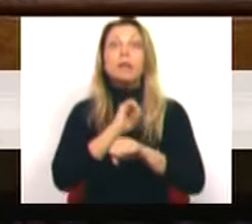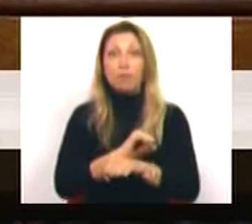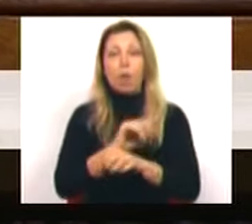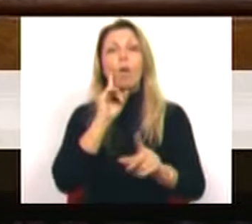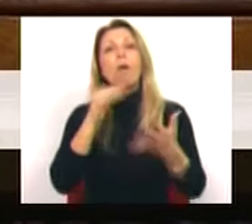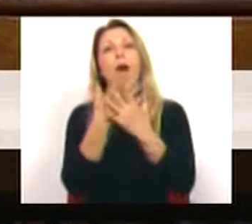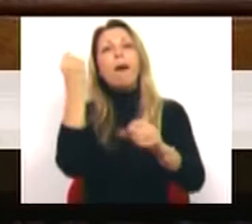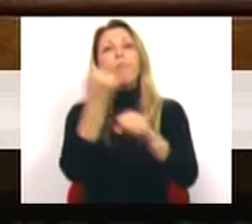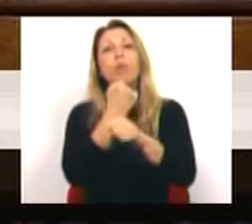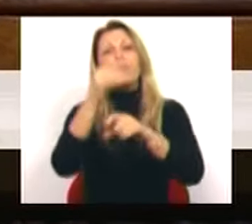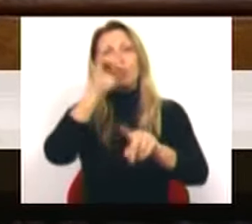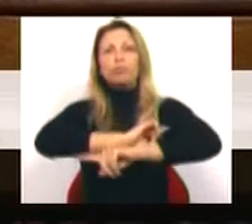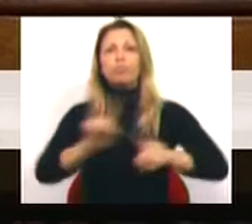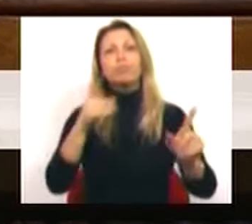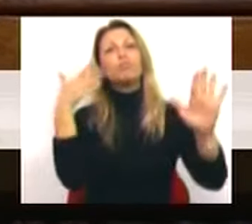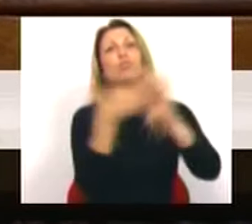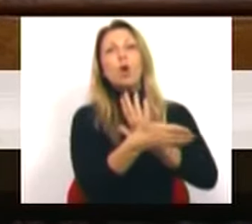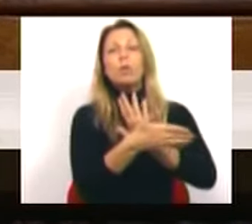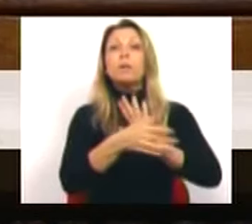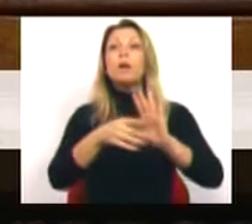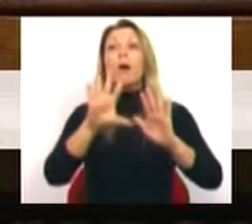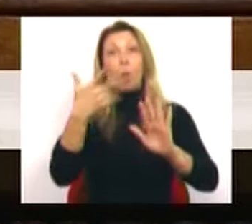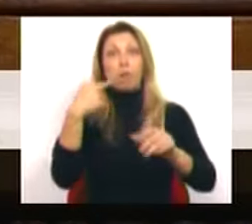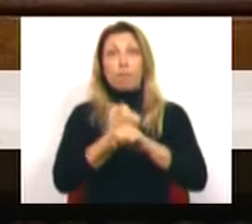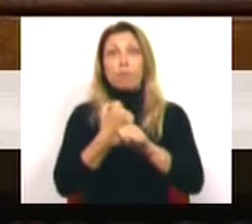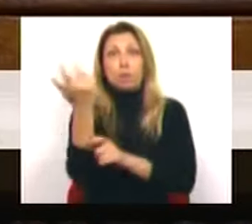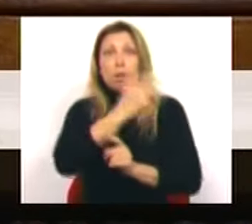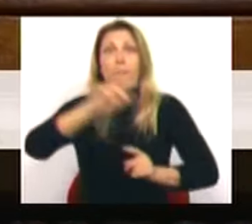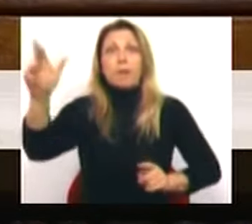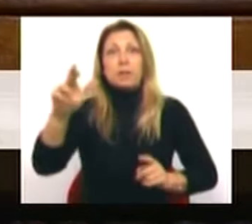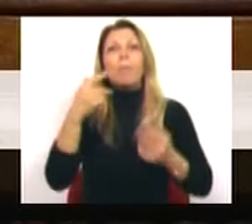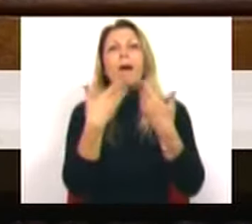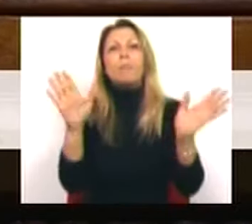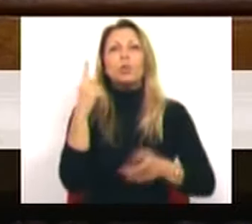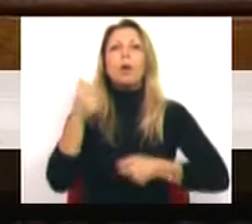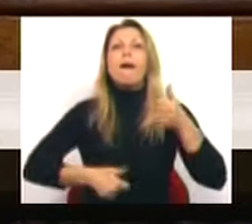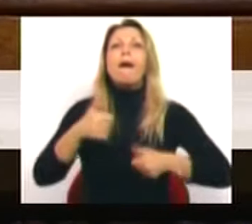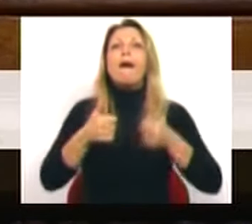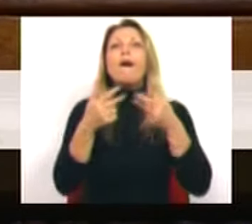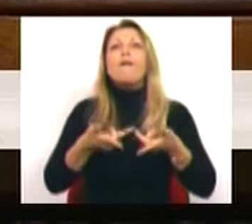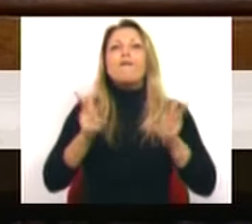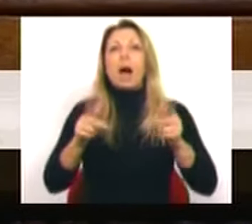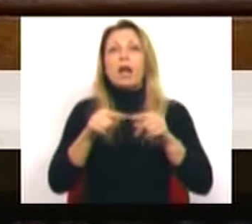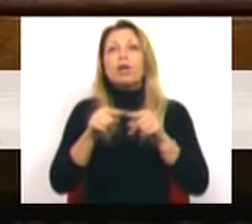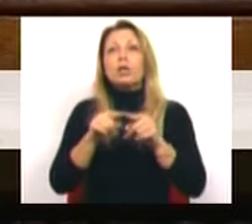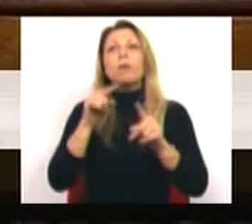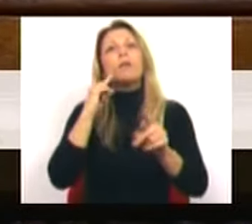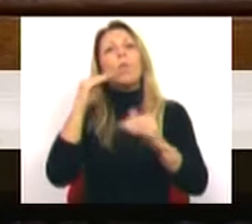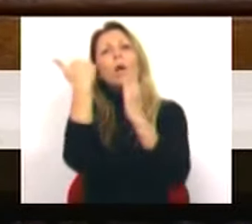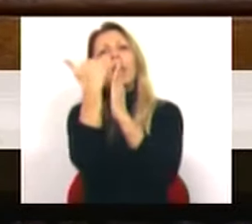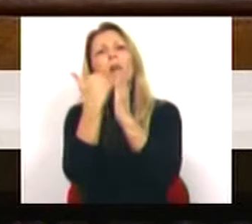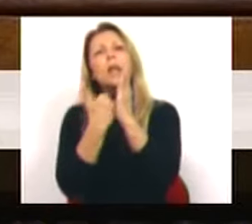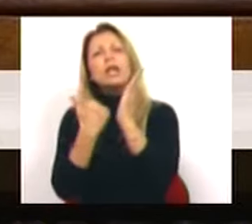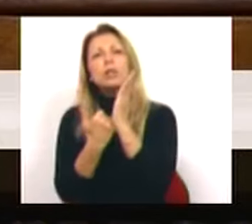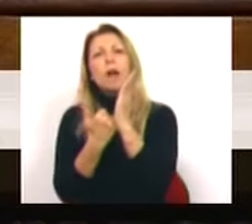quando desempenham funções permanentes e a abertura de vagas a concurso nacional por lista graduada em função de todas as